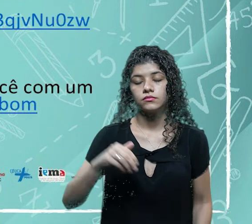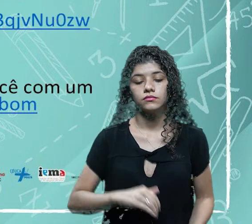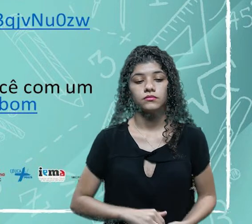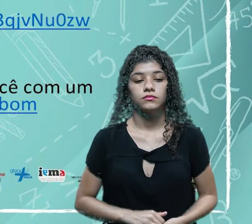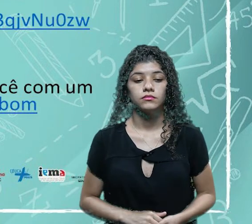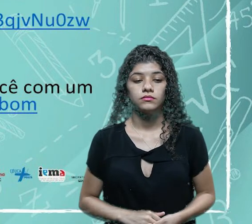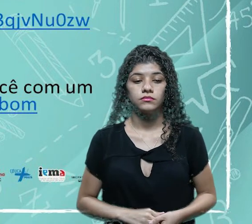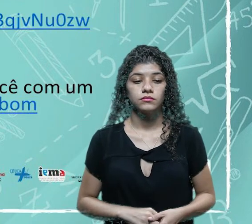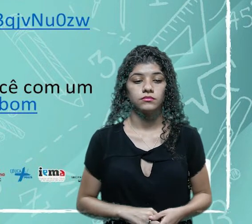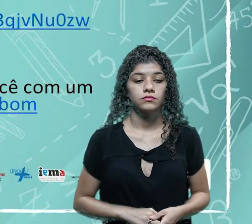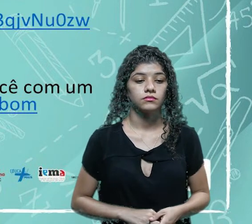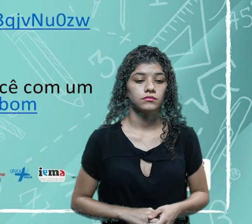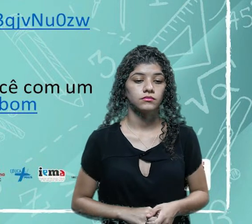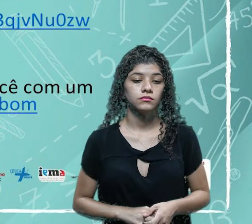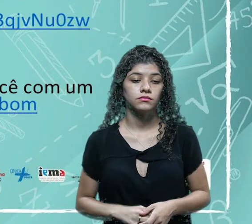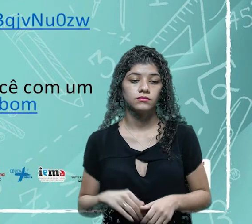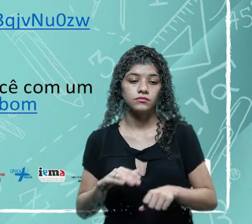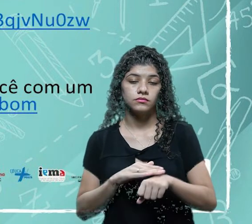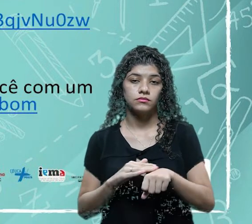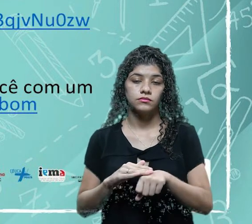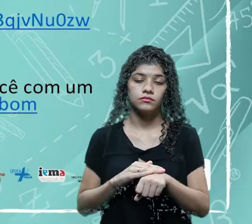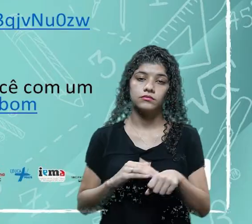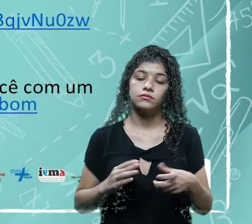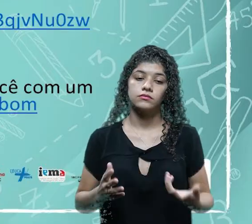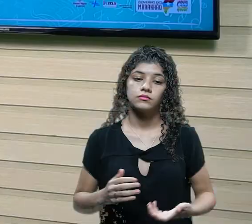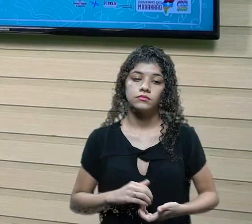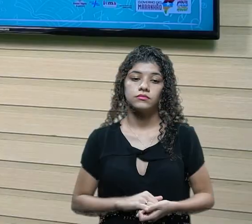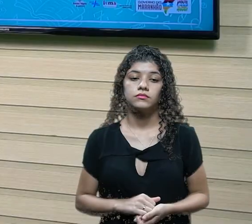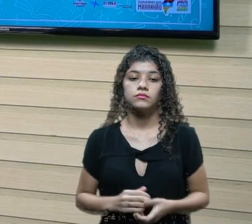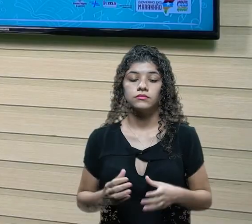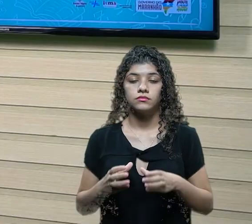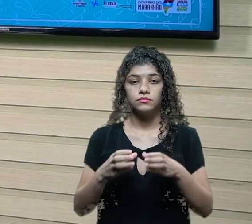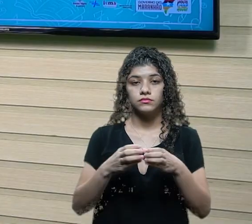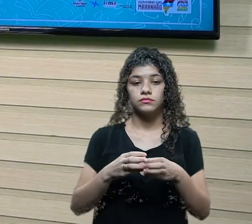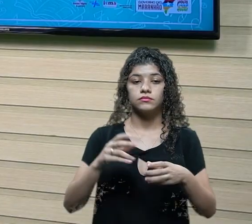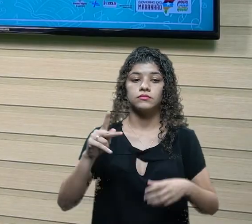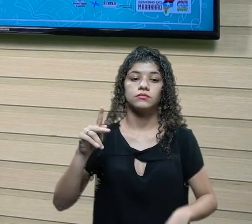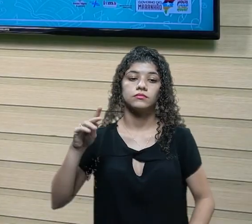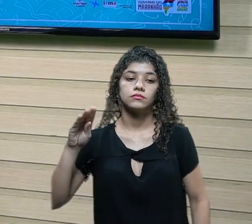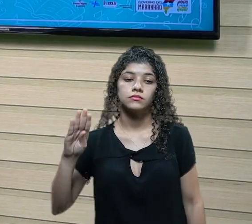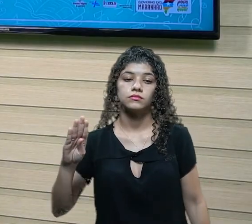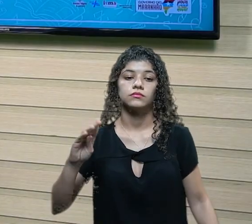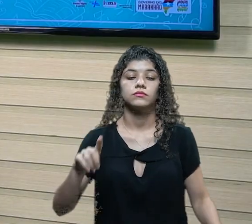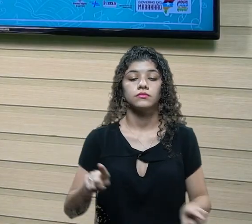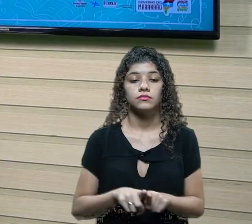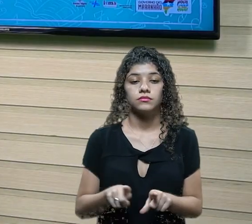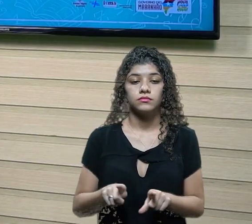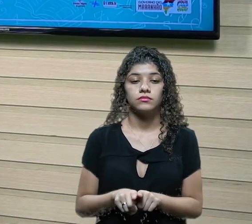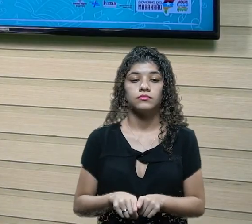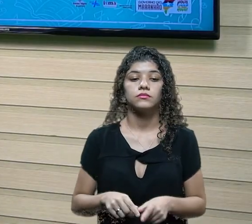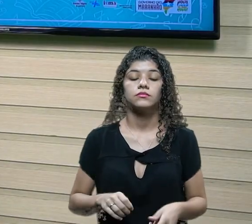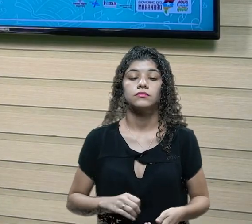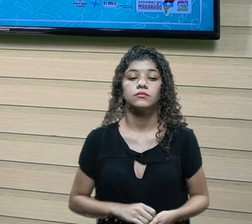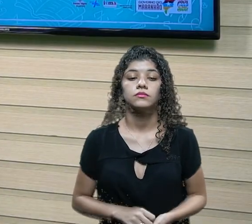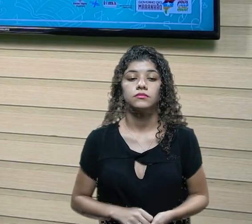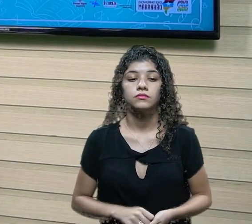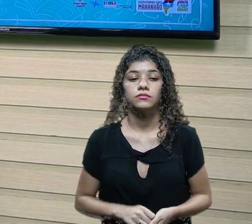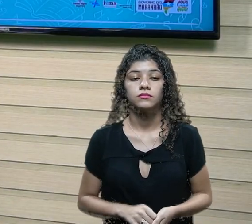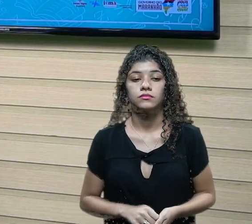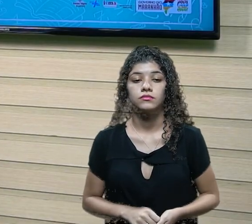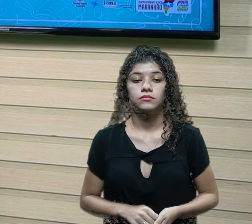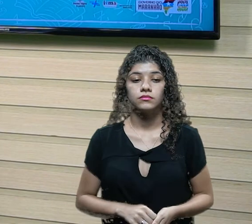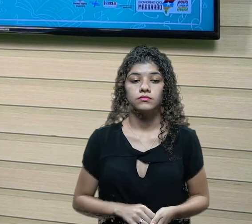comunicação e o chat né do telegram um grupo público né que vai abordar essas